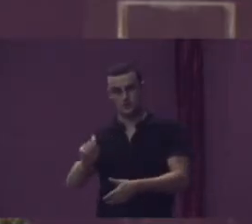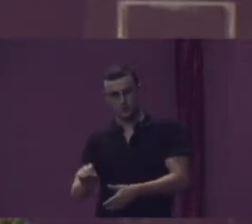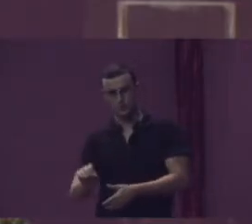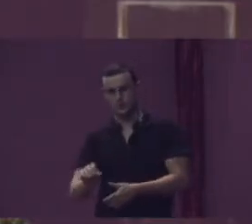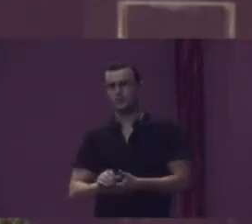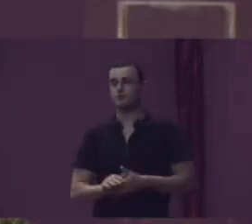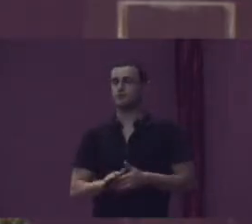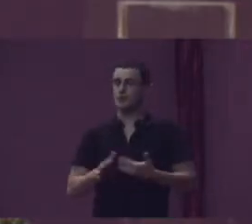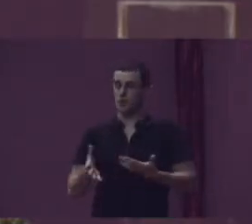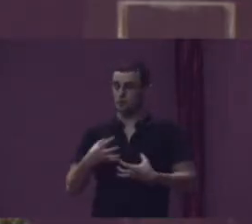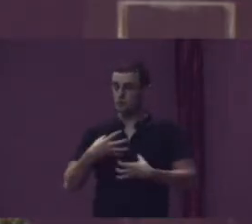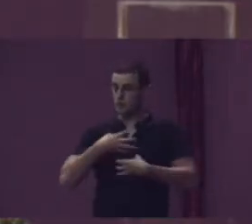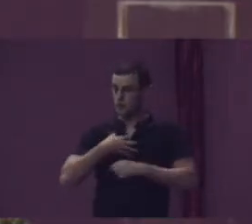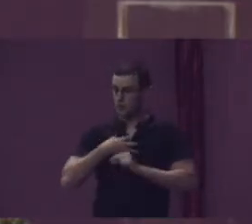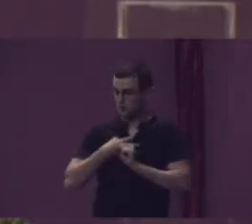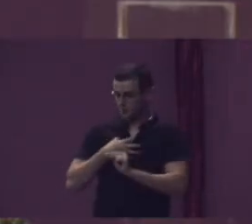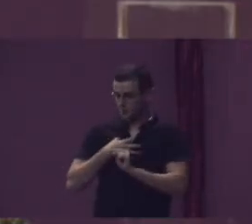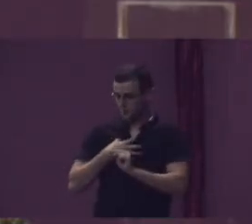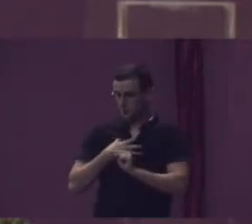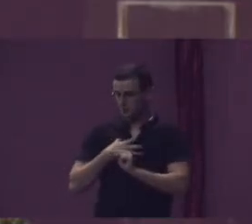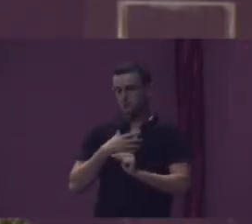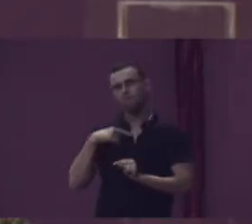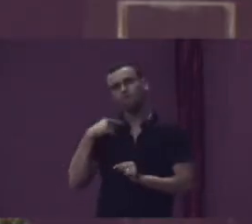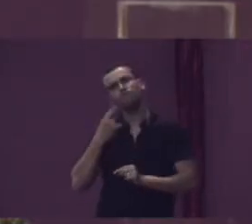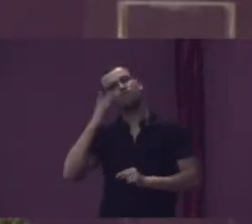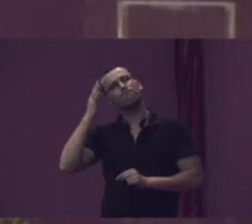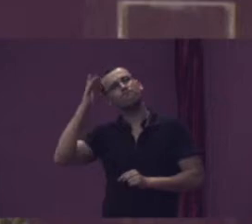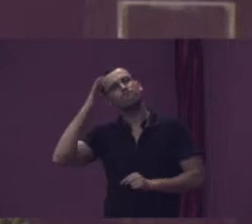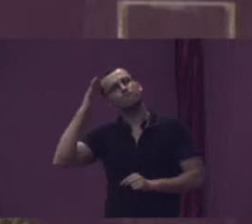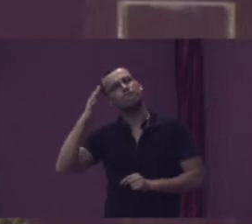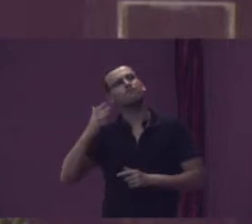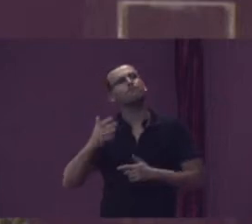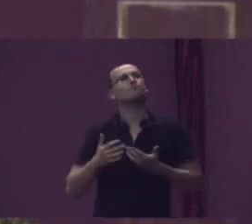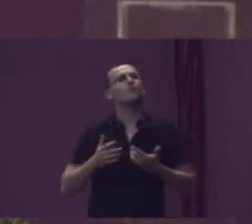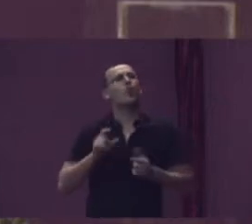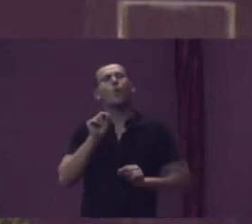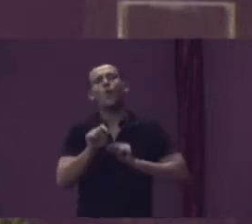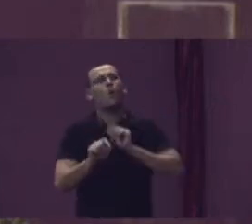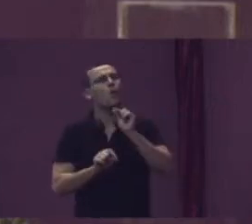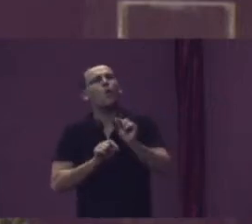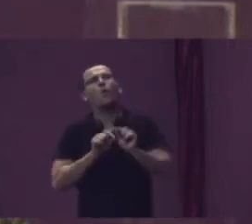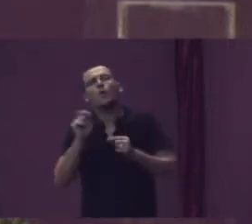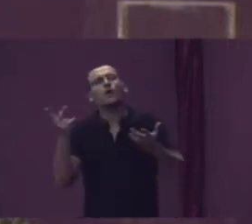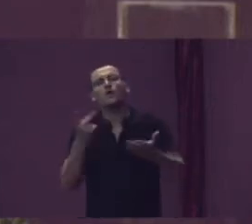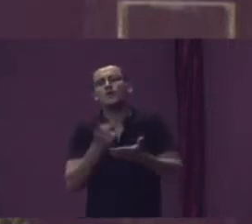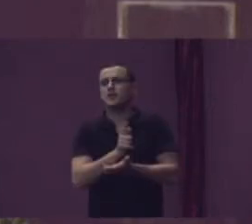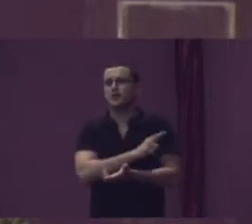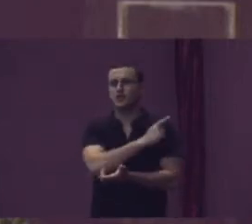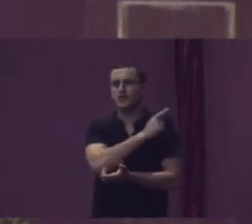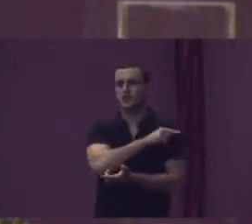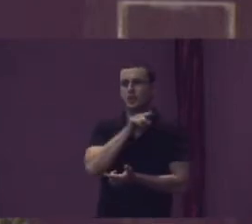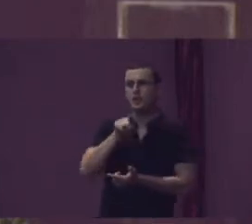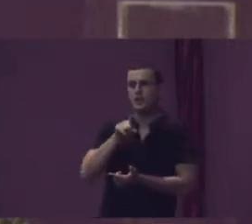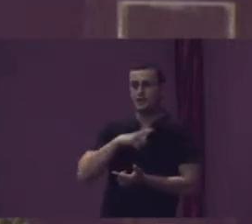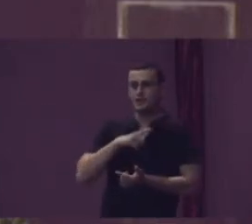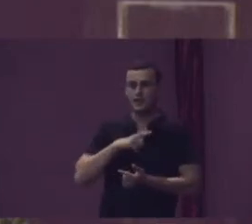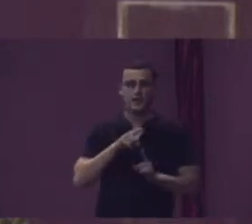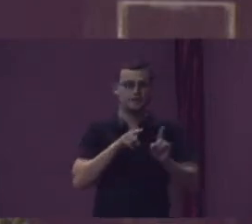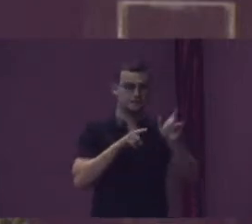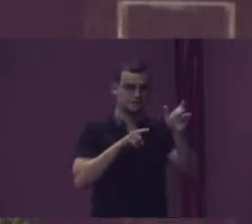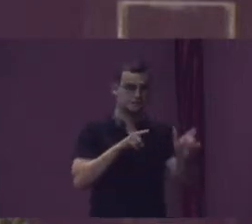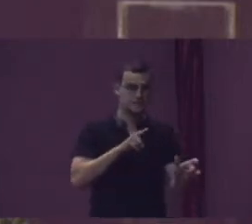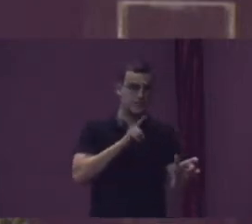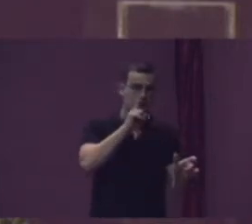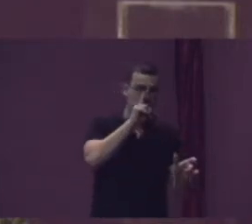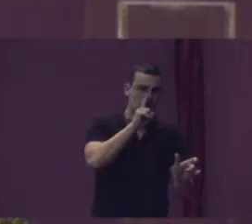Nesse sentido, a gente pensa, então, o que está nessa gestão dos perigos e dos